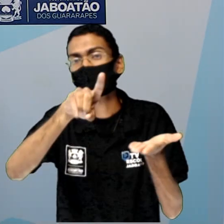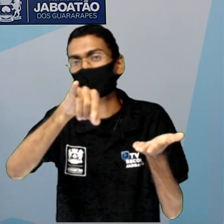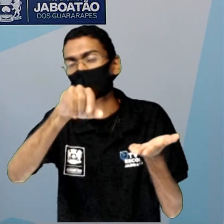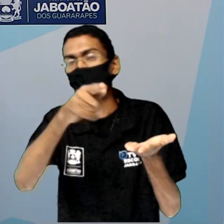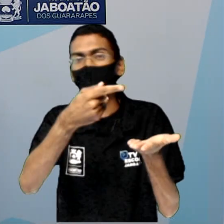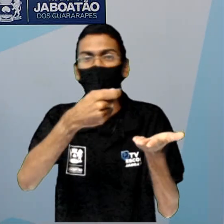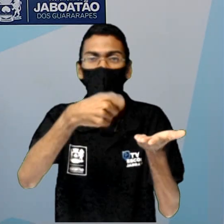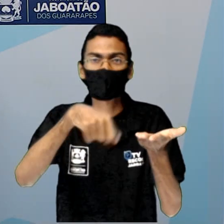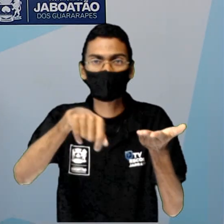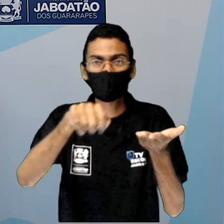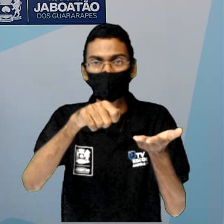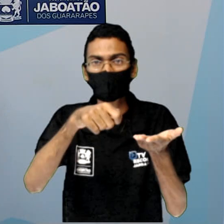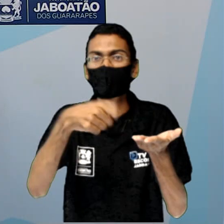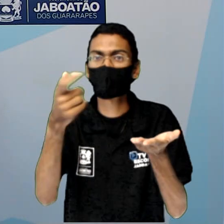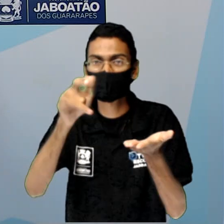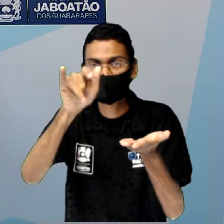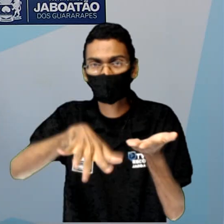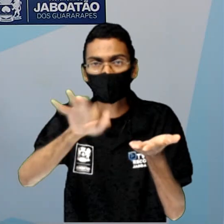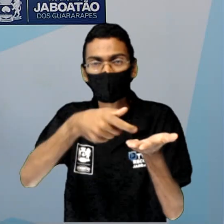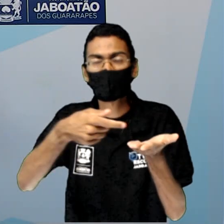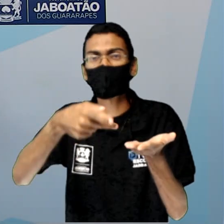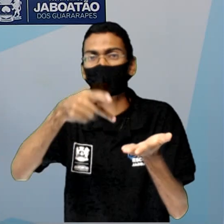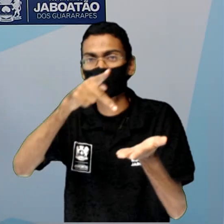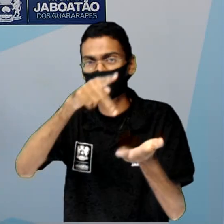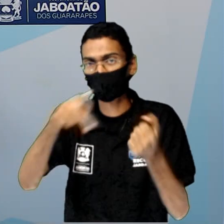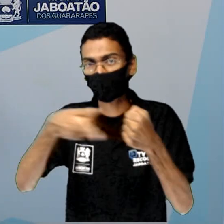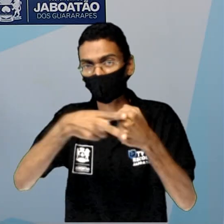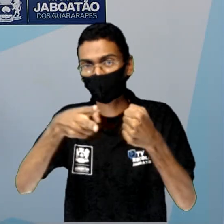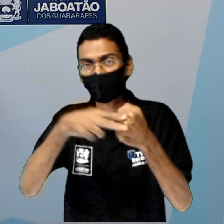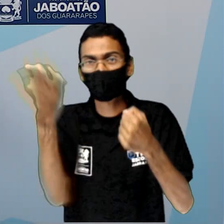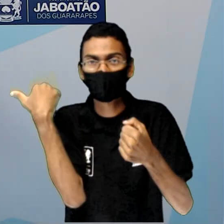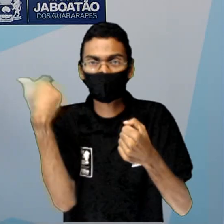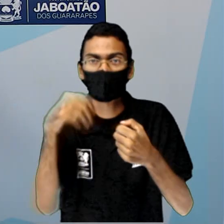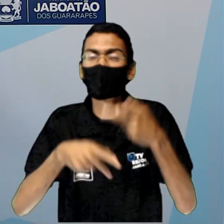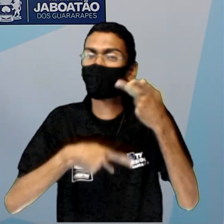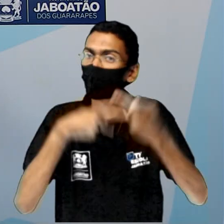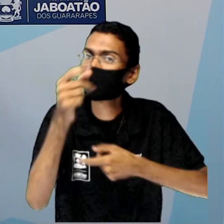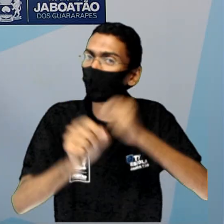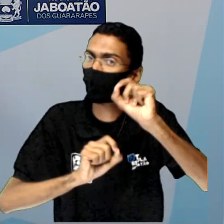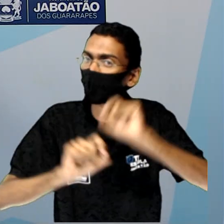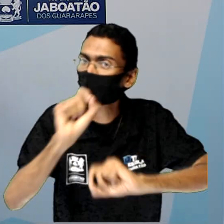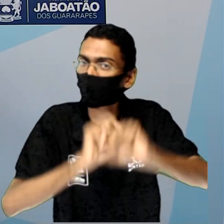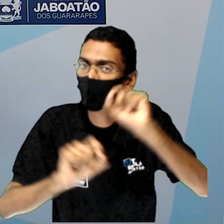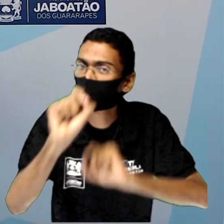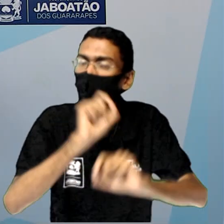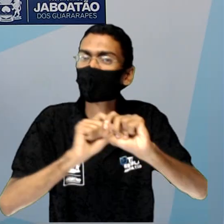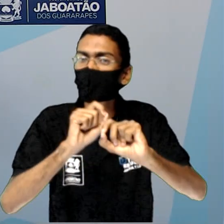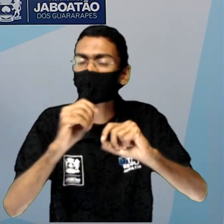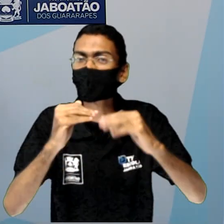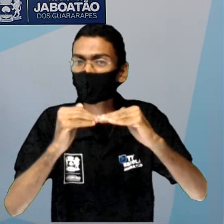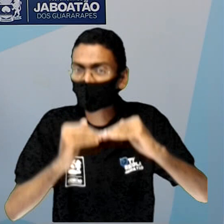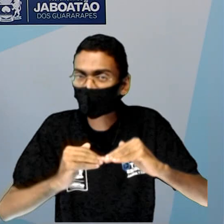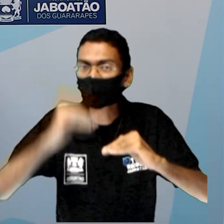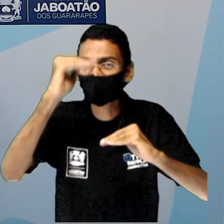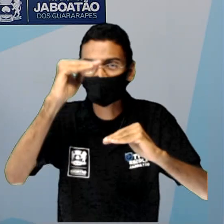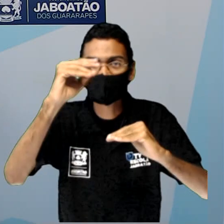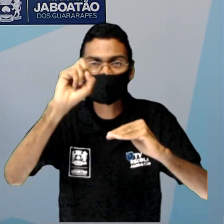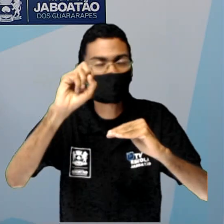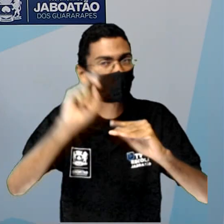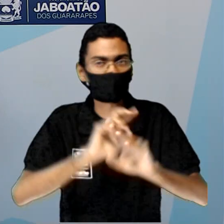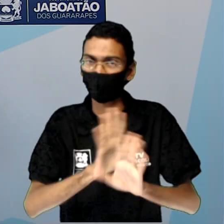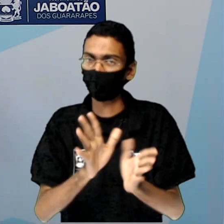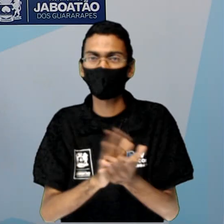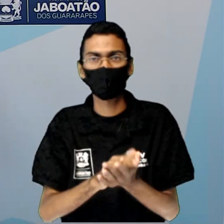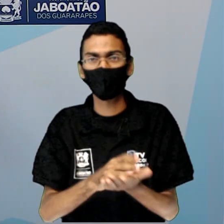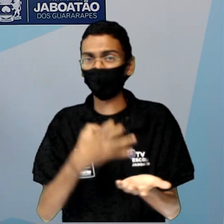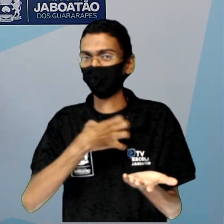no passado, vai ficar como se a gente falasse assim, vamos subir para cima. Não faz